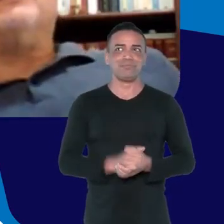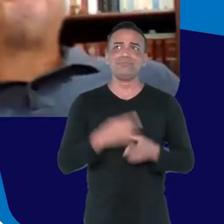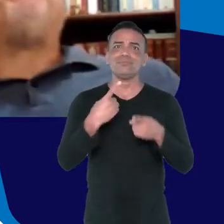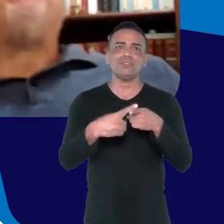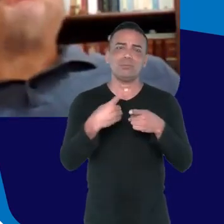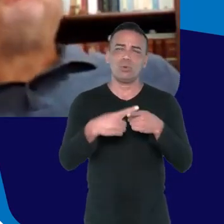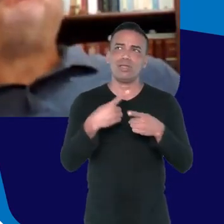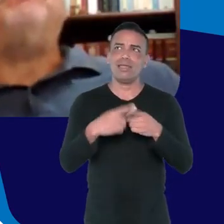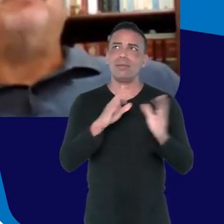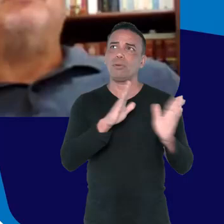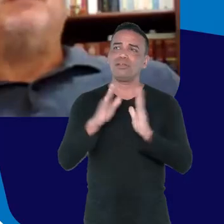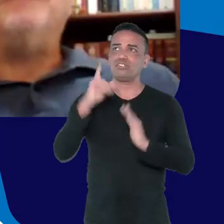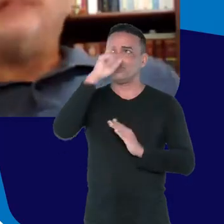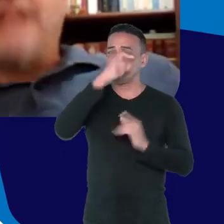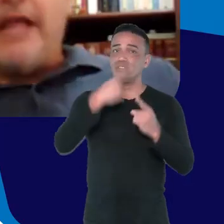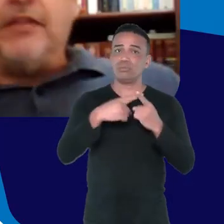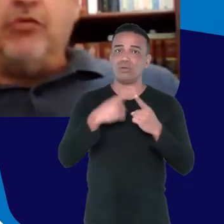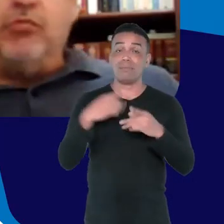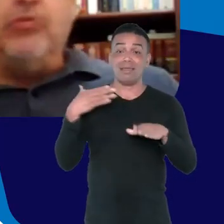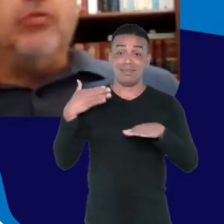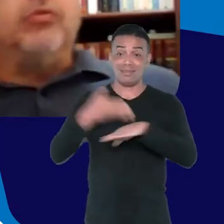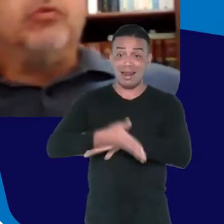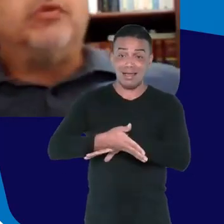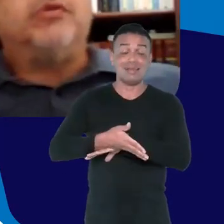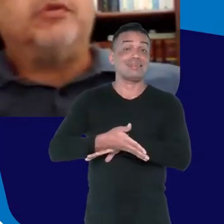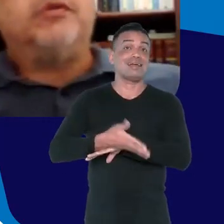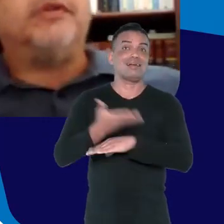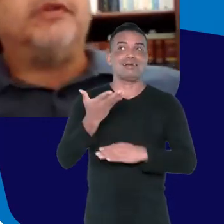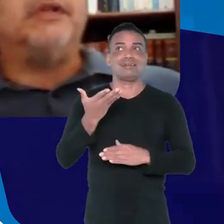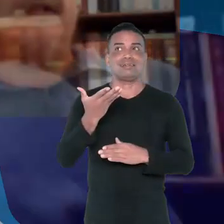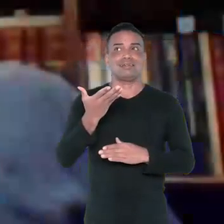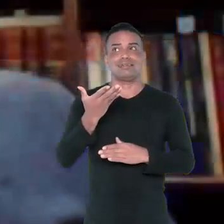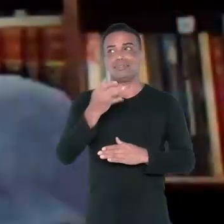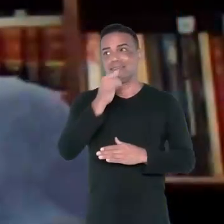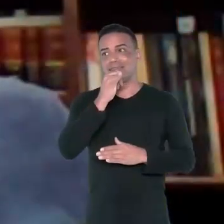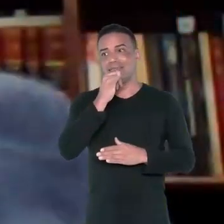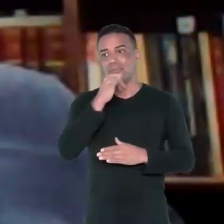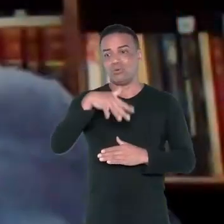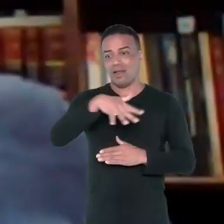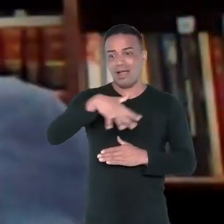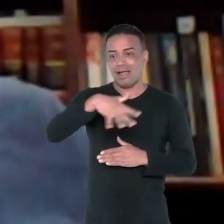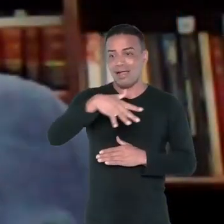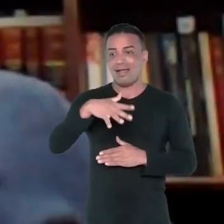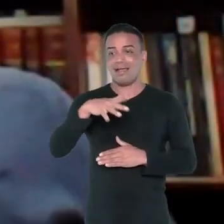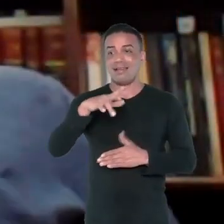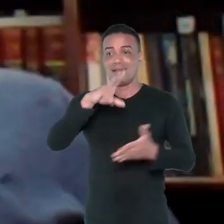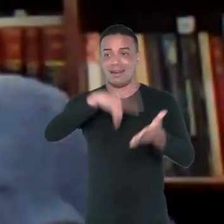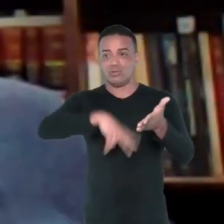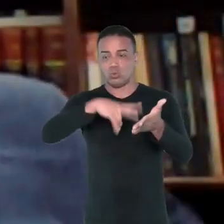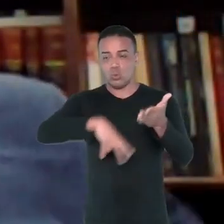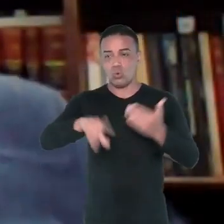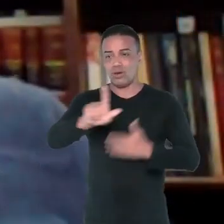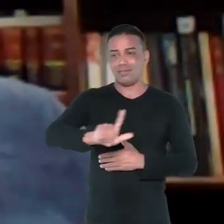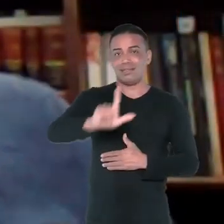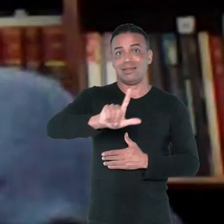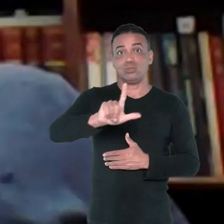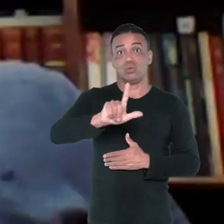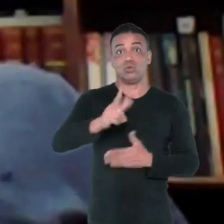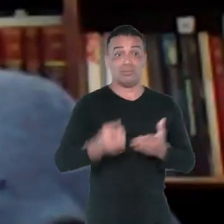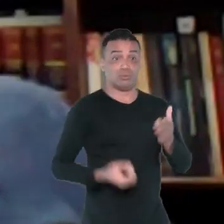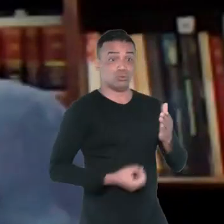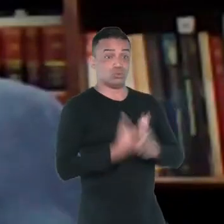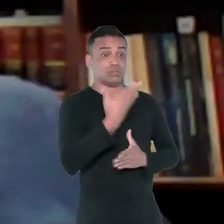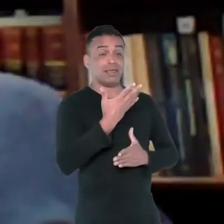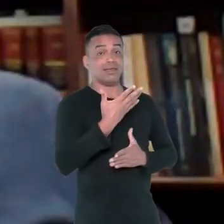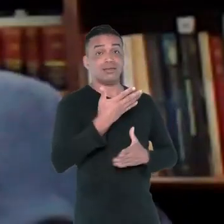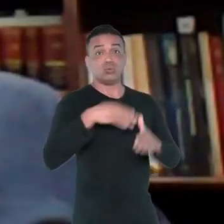porque a minha entrada no mundo da leitura, o meu surgimento como